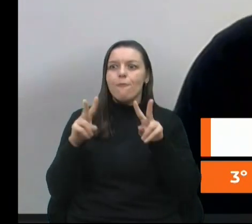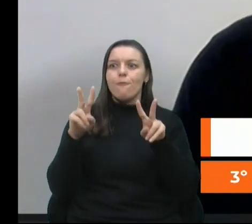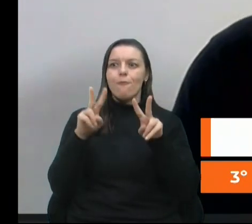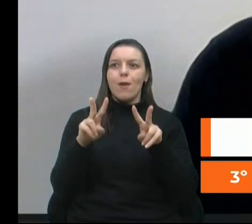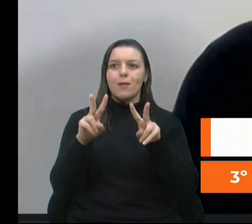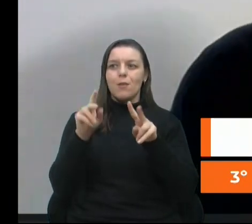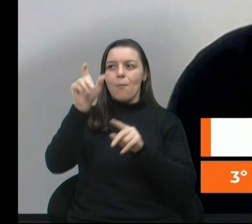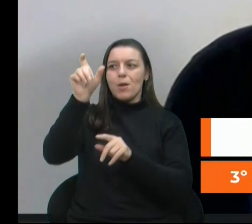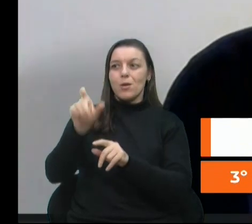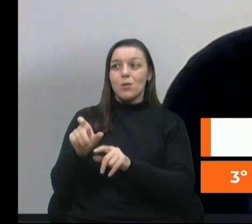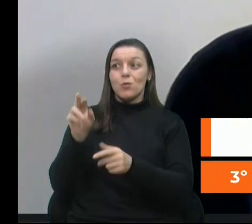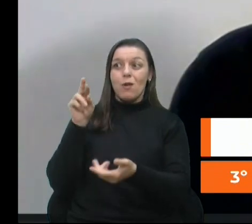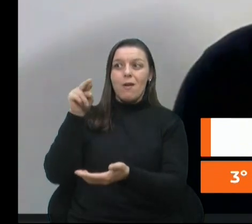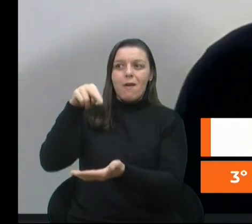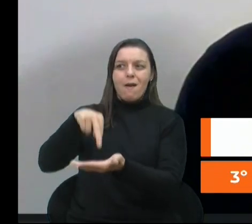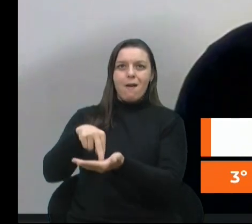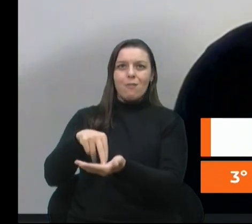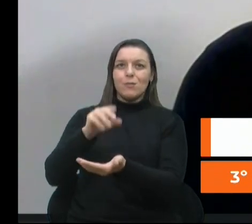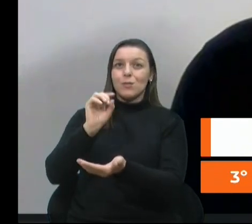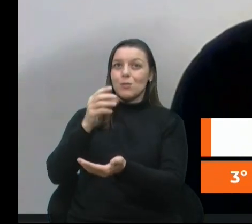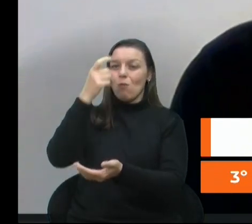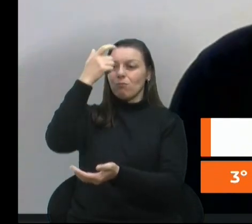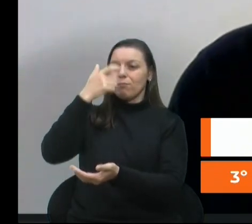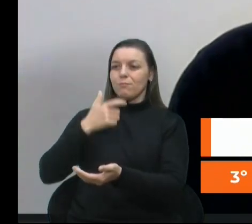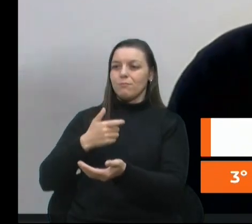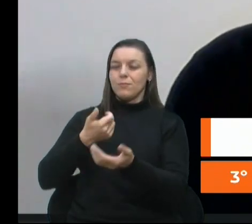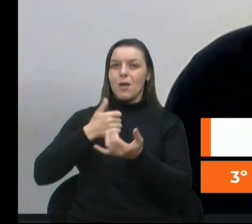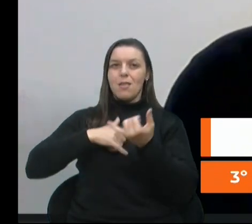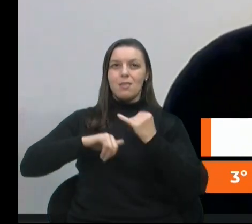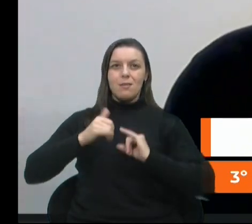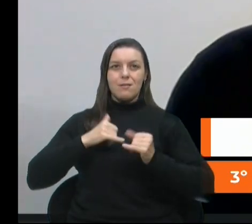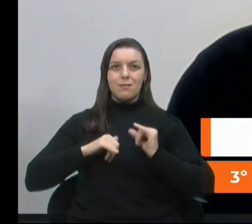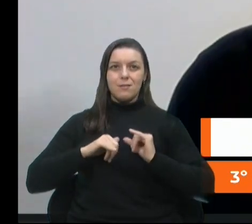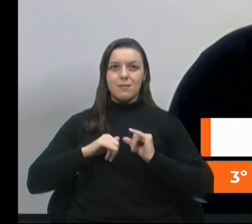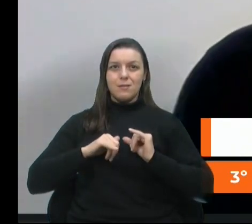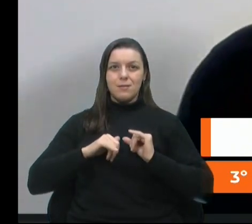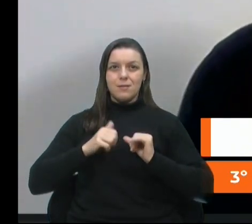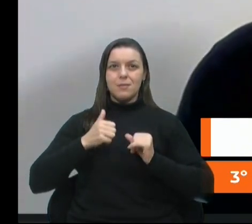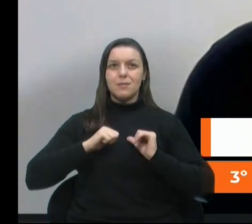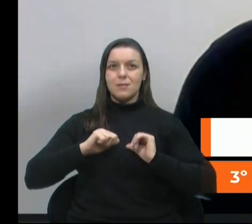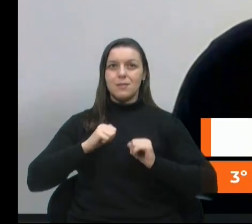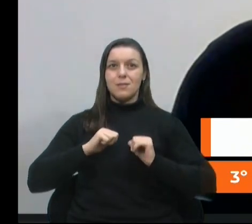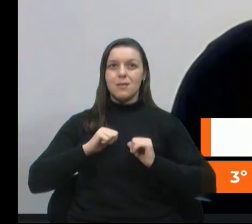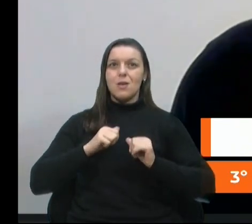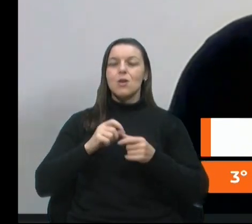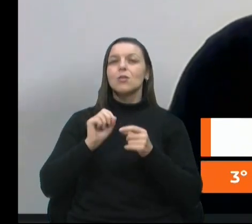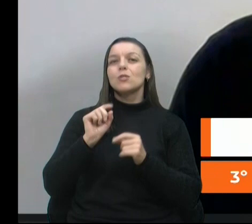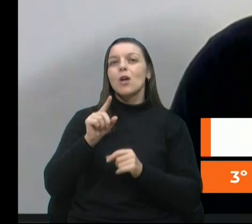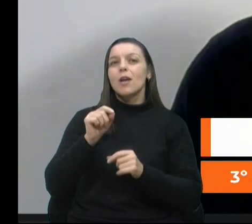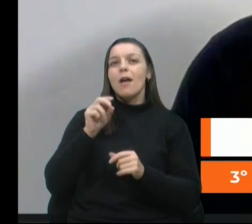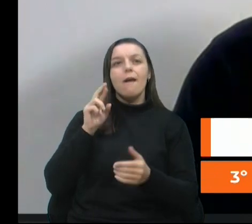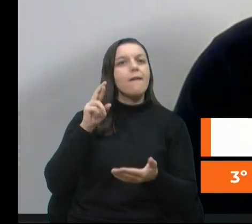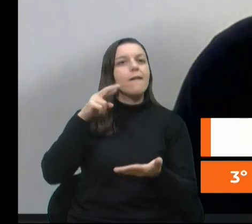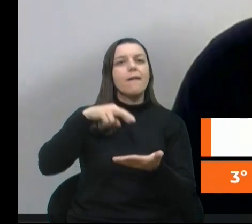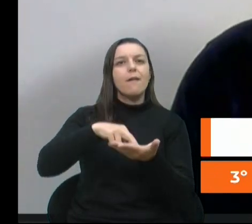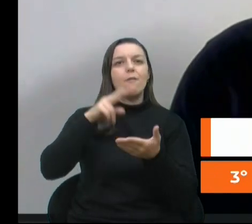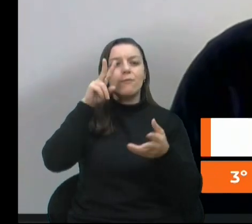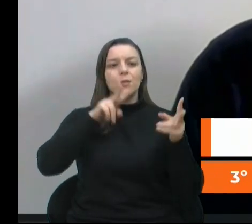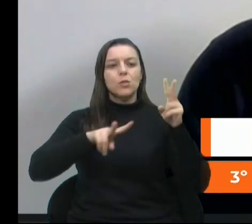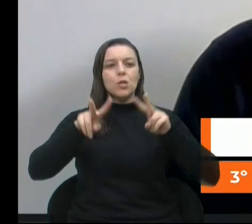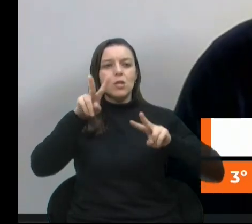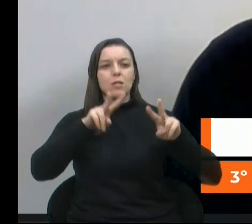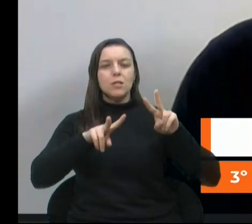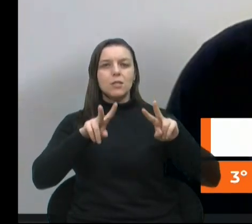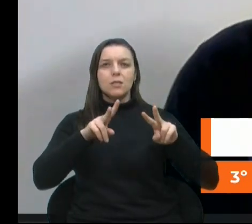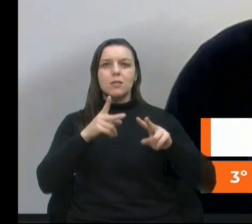pessoa real, ele está vendo um personagem. Só que para o adolescente, aquilo ali é tão real, ele visualiza aquilo